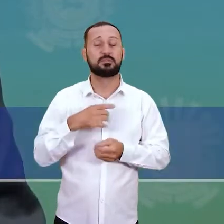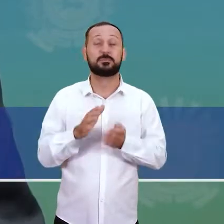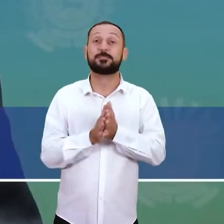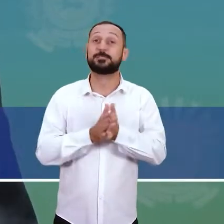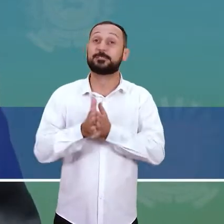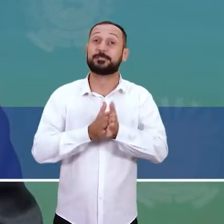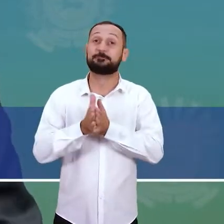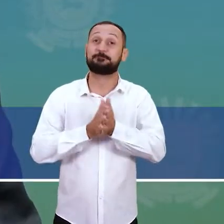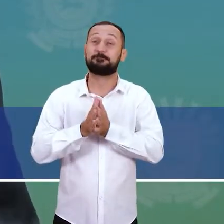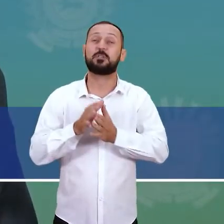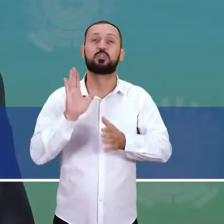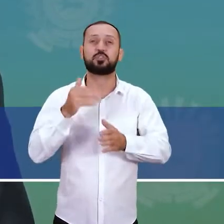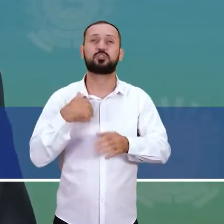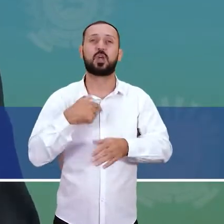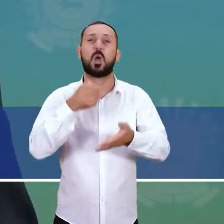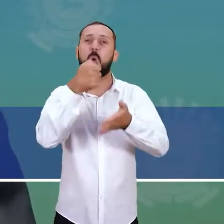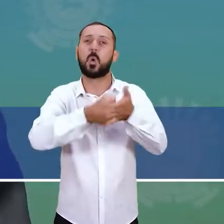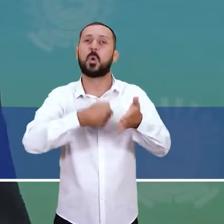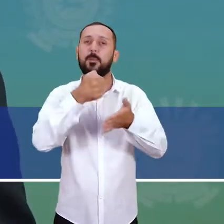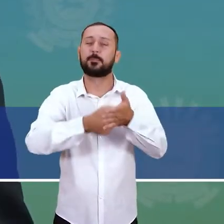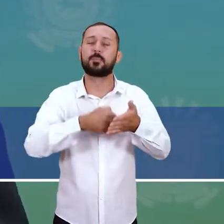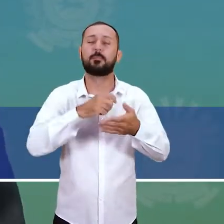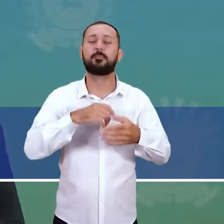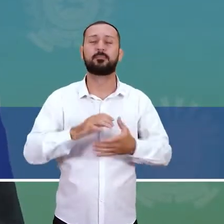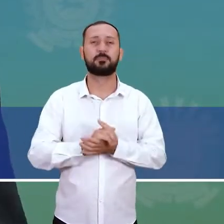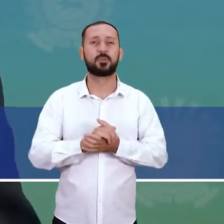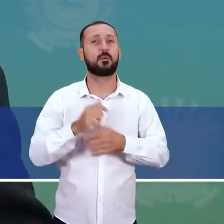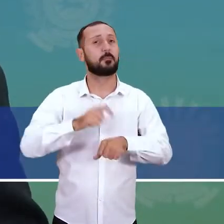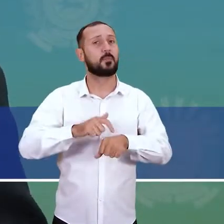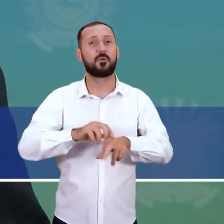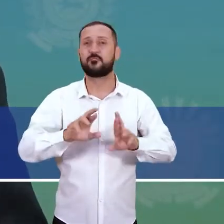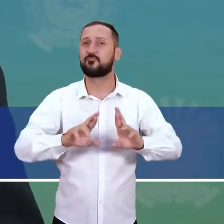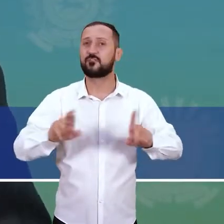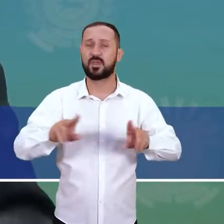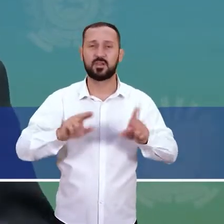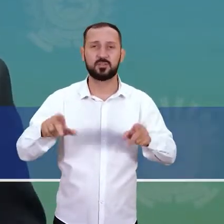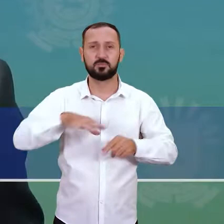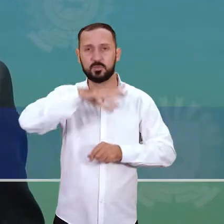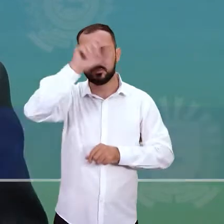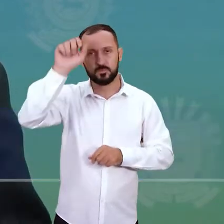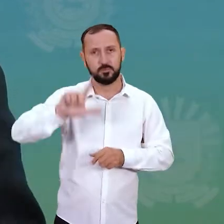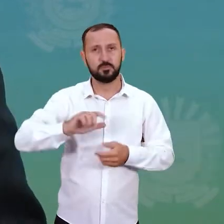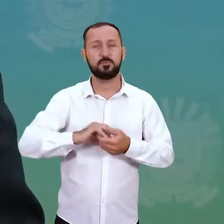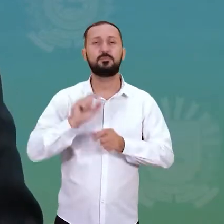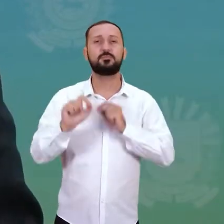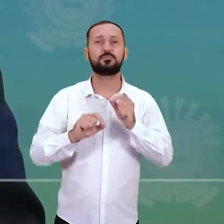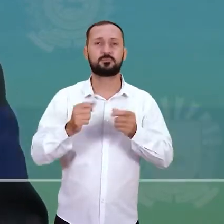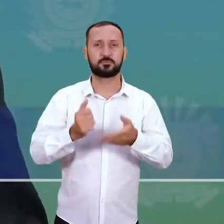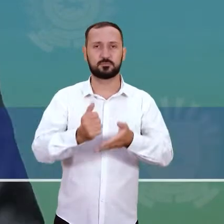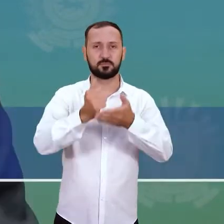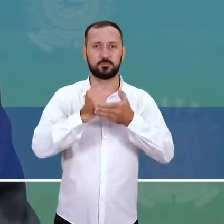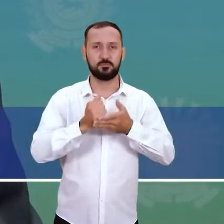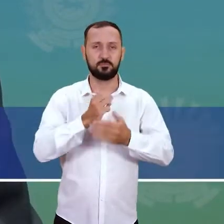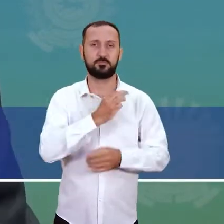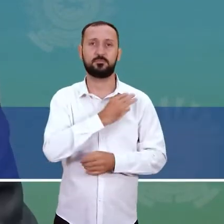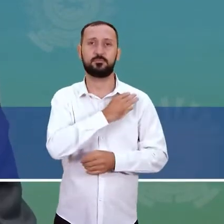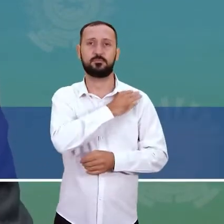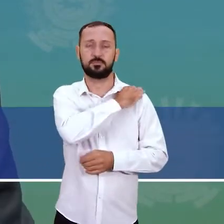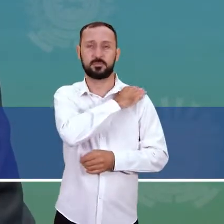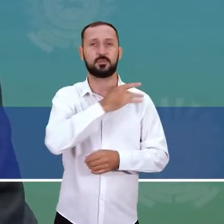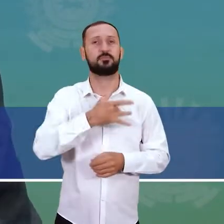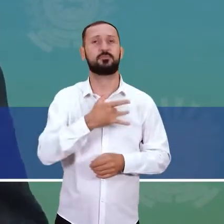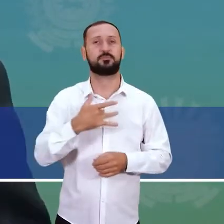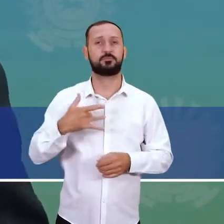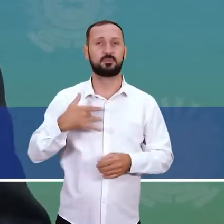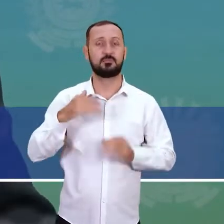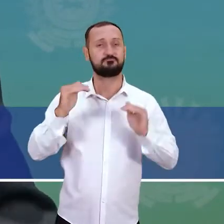nós estamos nessa expectativa, já cobramos isso várias vezes, esse é um momento ímpar da história do Mato Grosso do Sul, de termos aí um